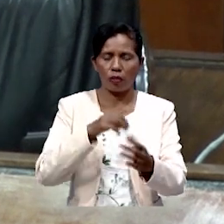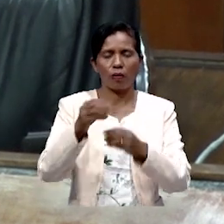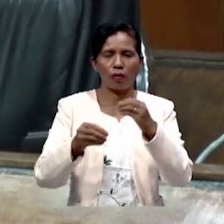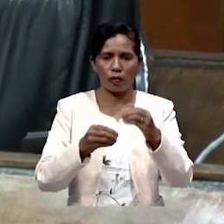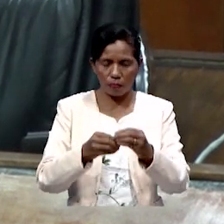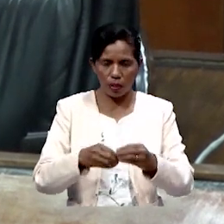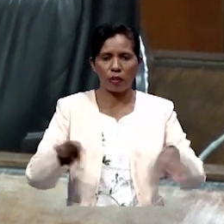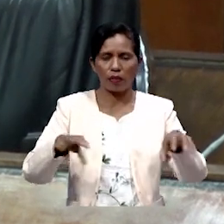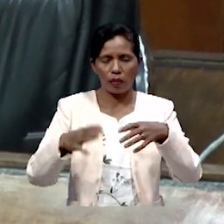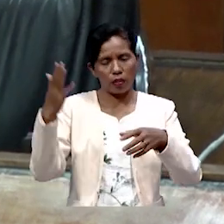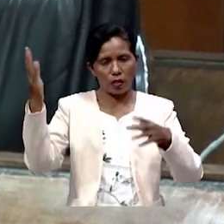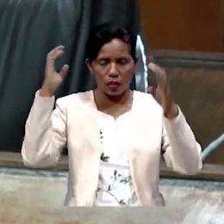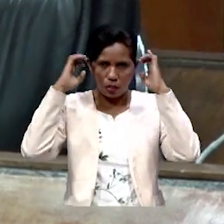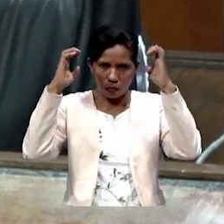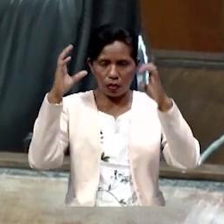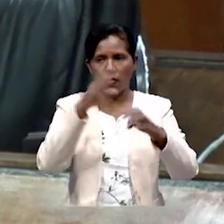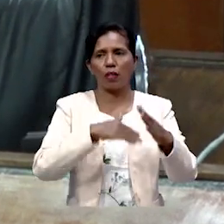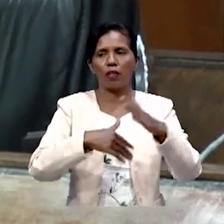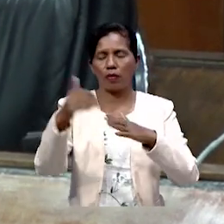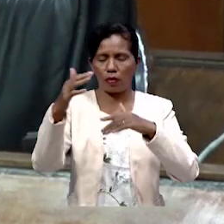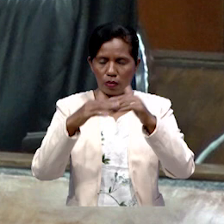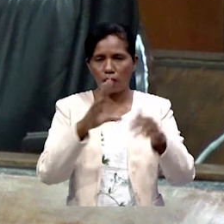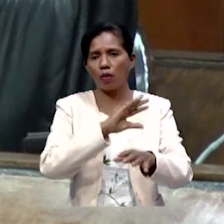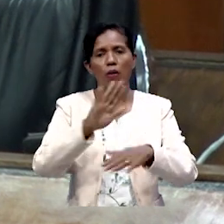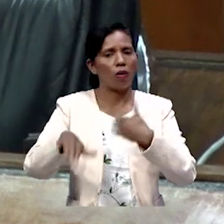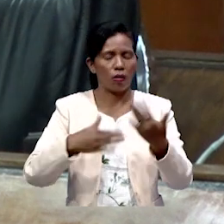educação, com a infraestrutura, com as escolas e tudo.